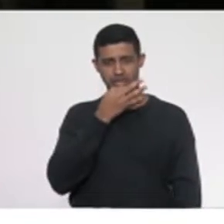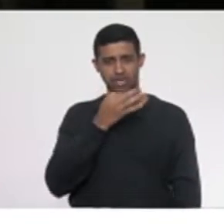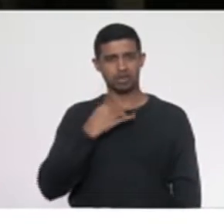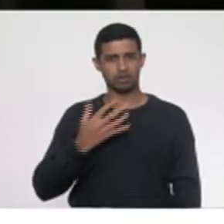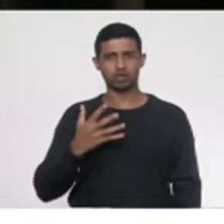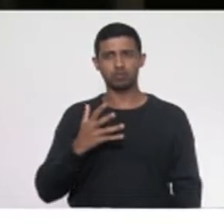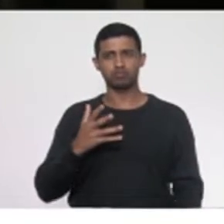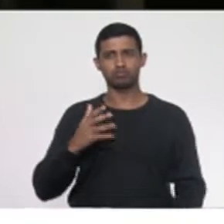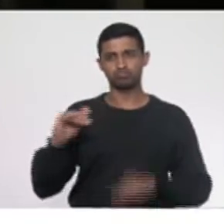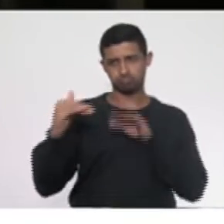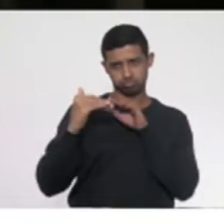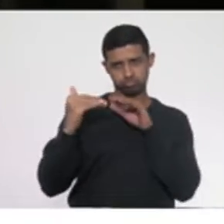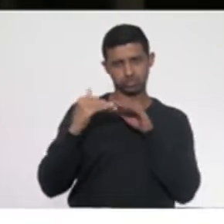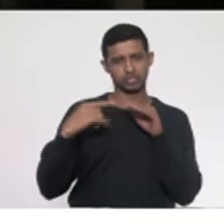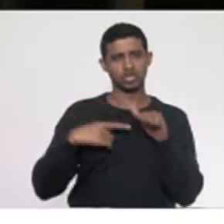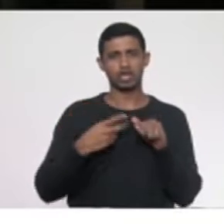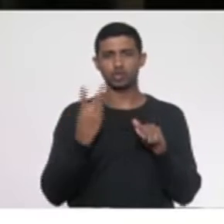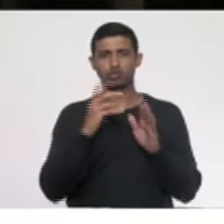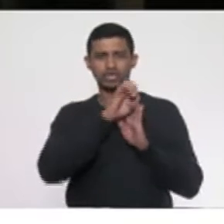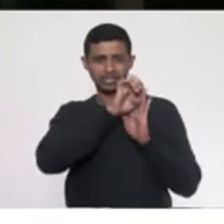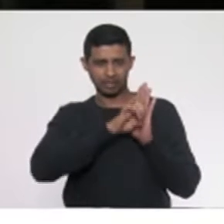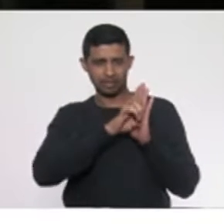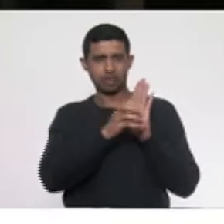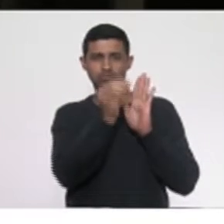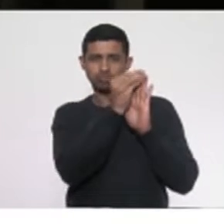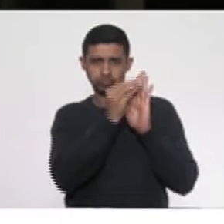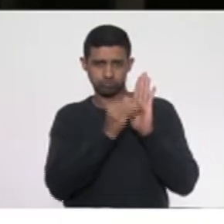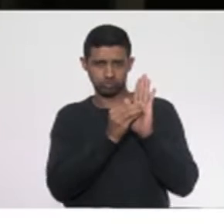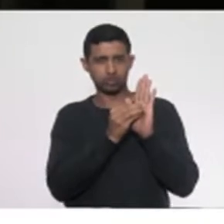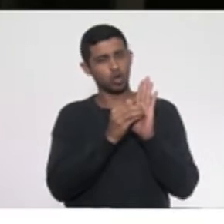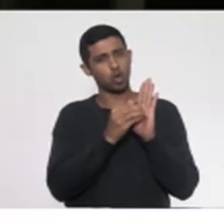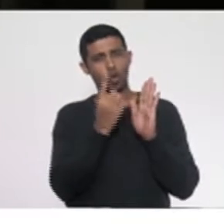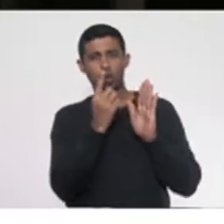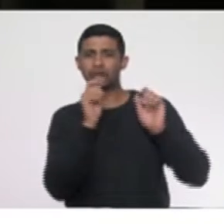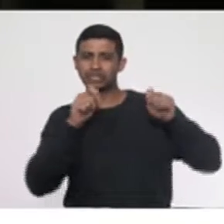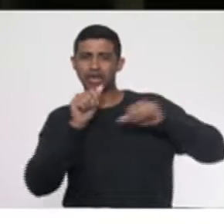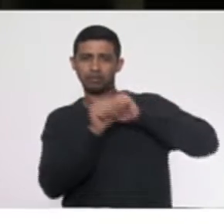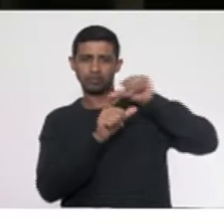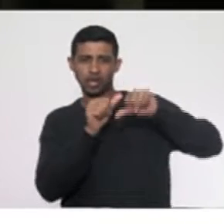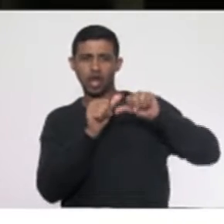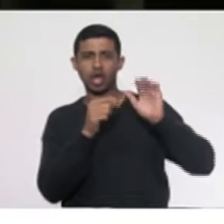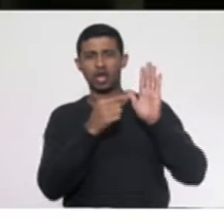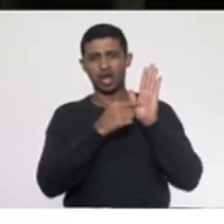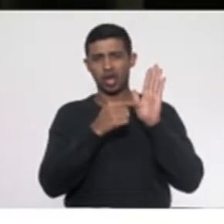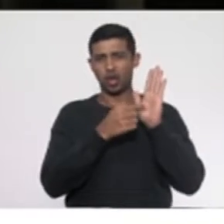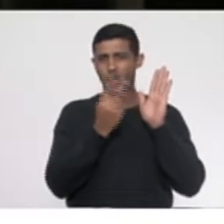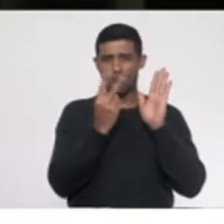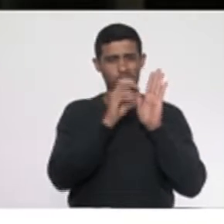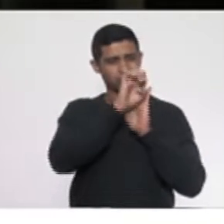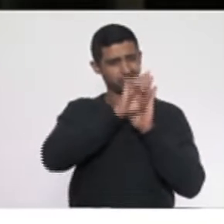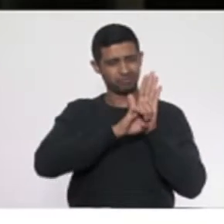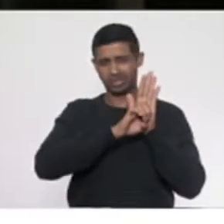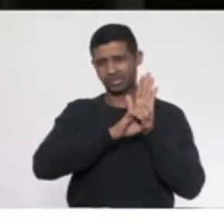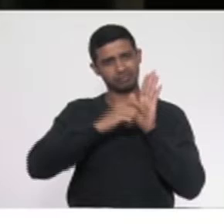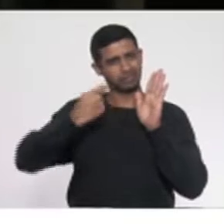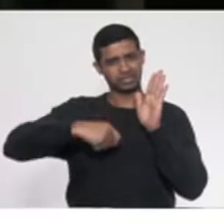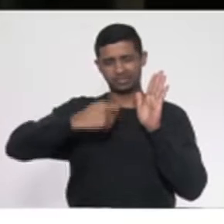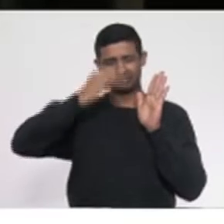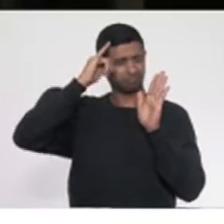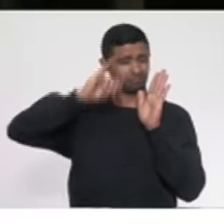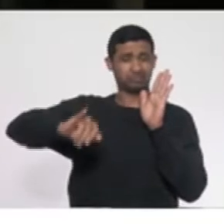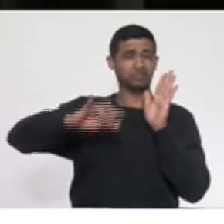emendas que estão inclusas, que uma eu acho que possa ser modificativa e a outra tem que ser rejeitada, e, em